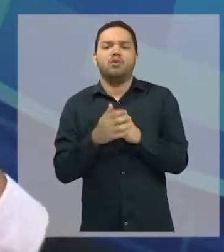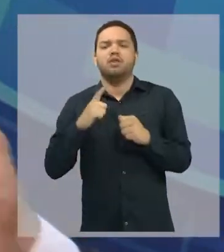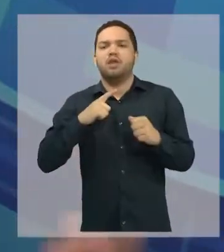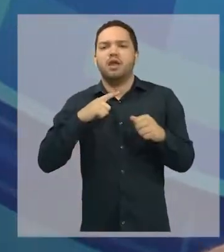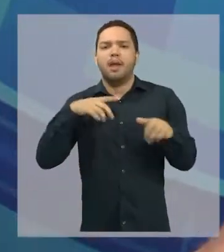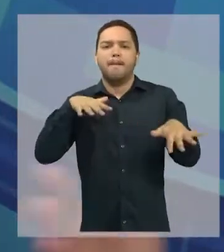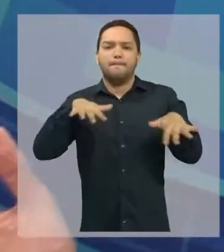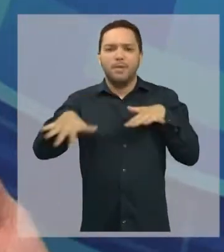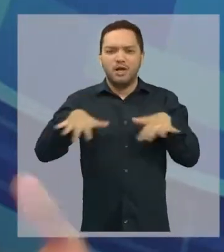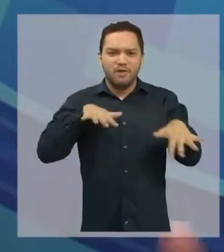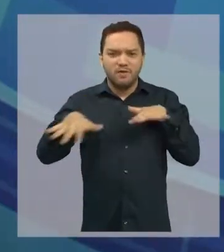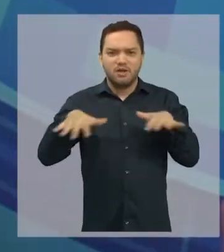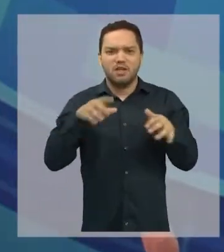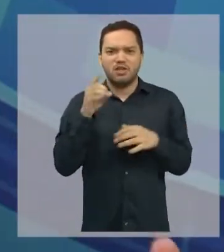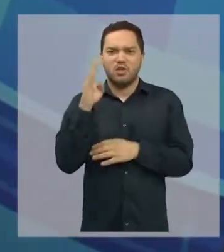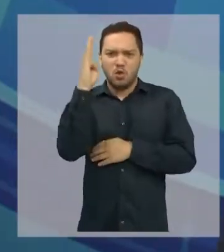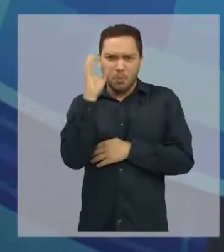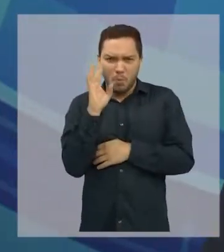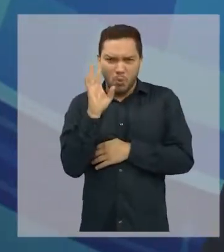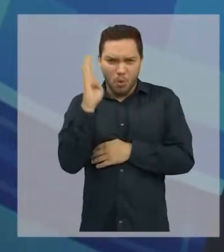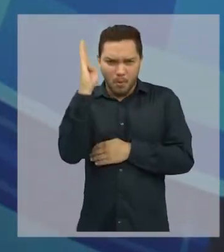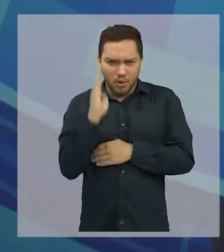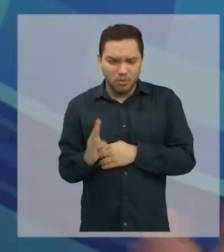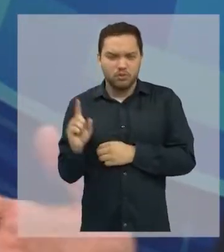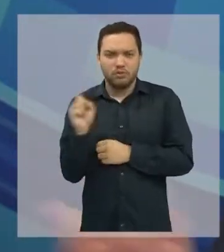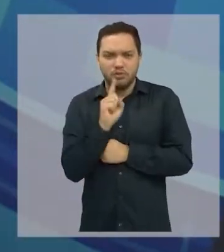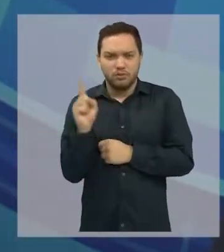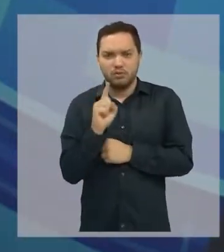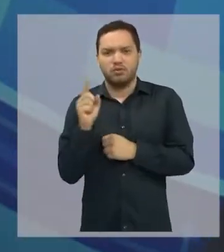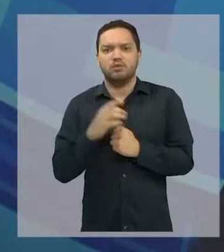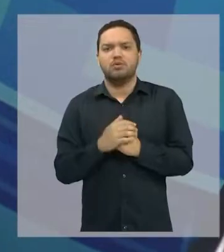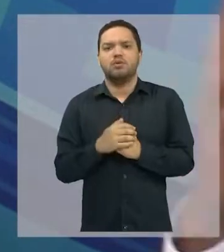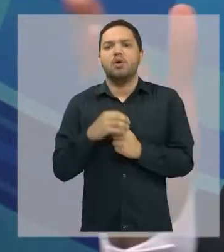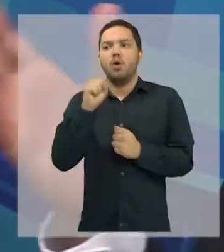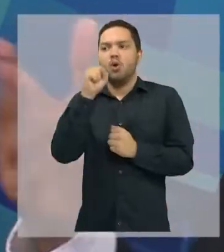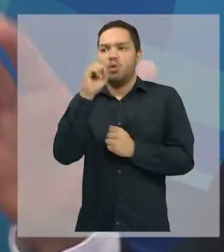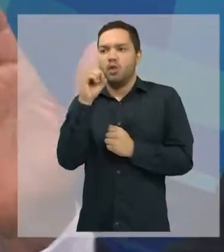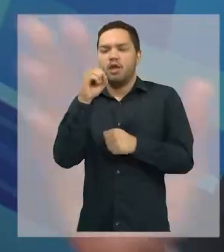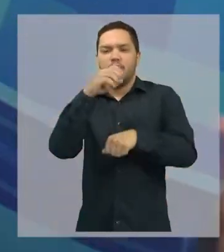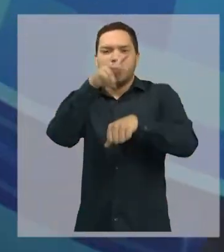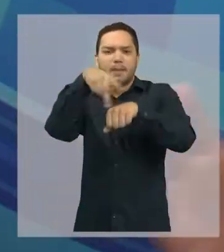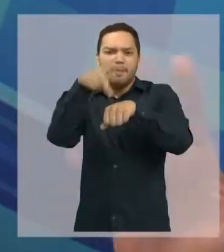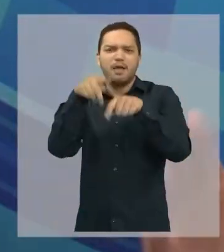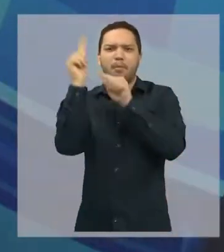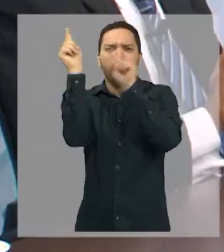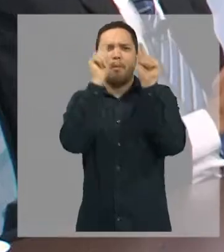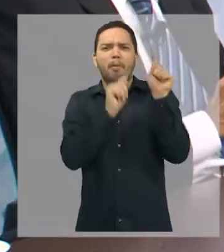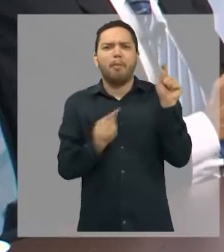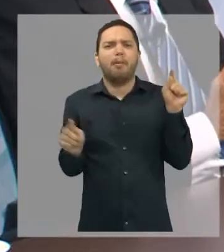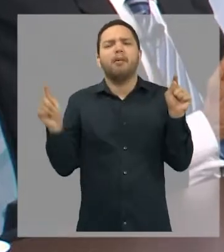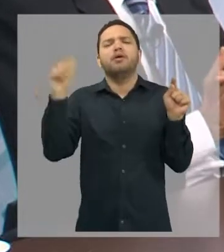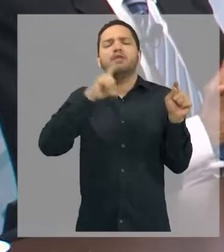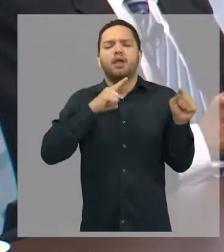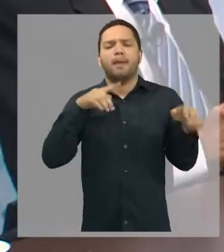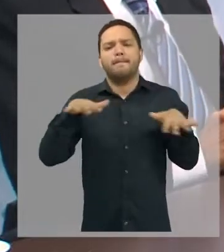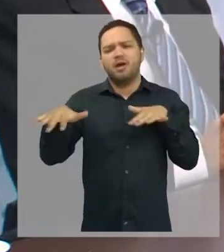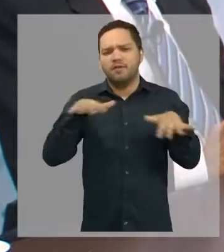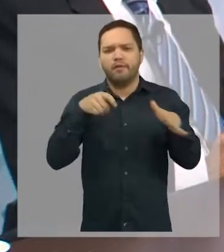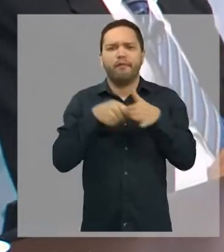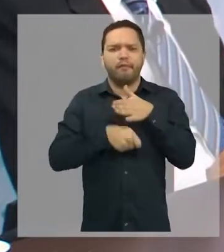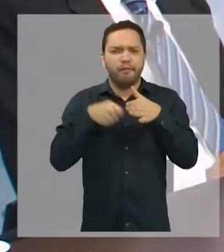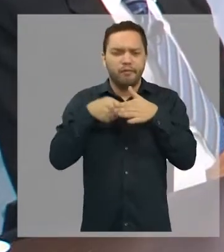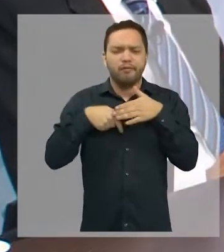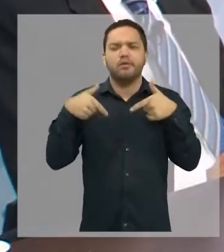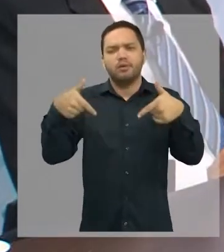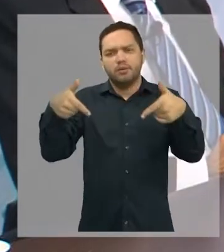das manifestações não é só no Brasil. E tem havido manifestação em 80 países nos últimos 4 ou 5 anos, né?